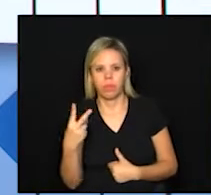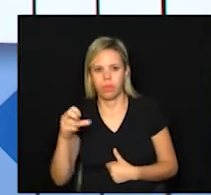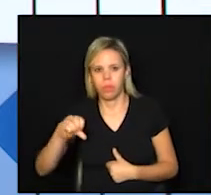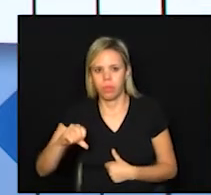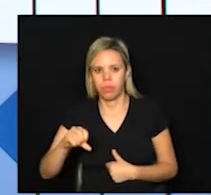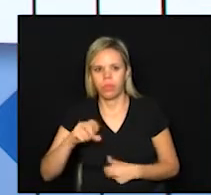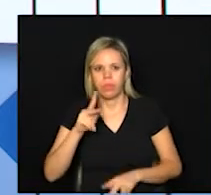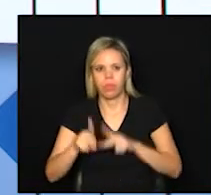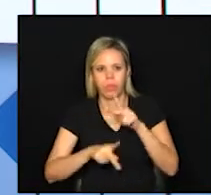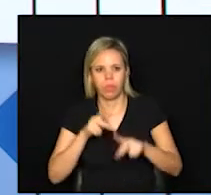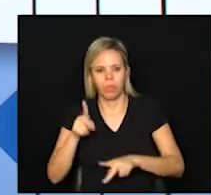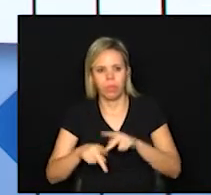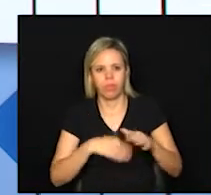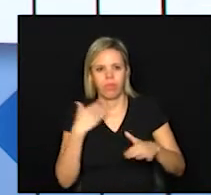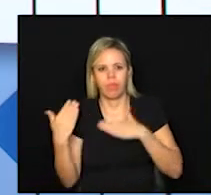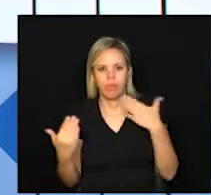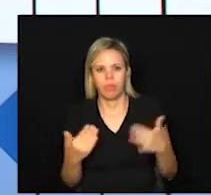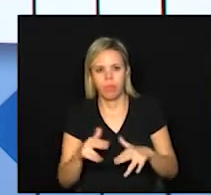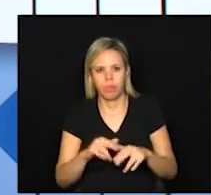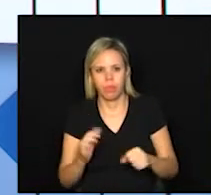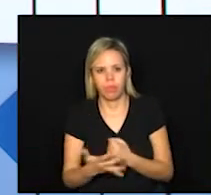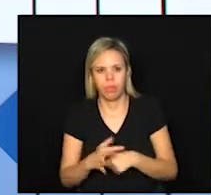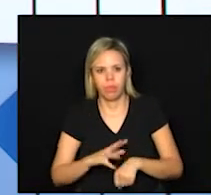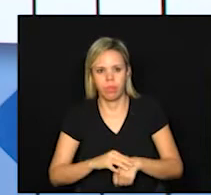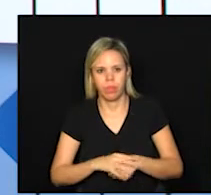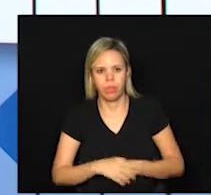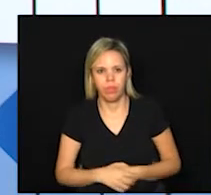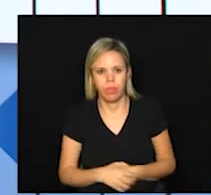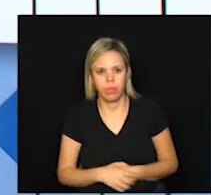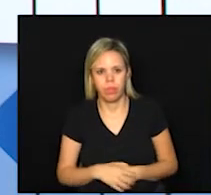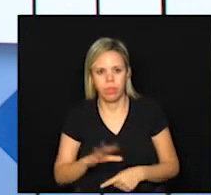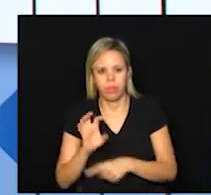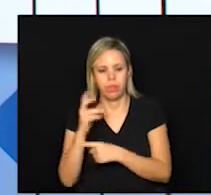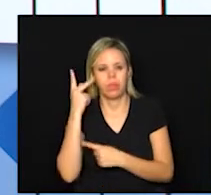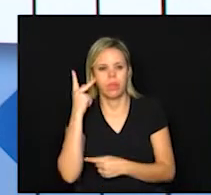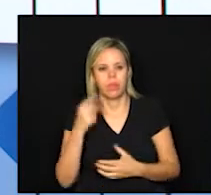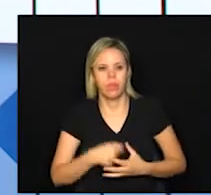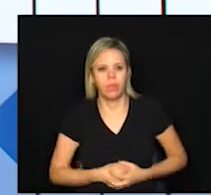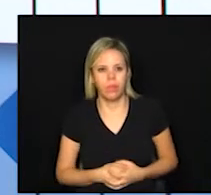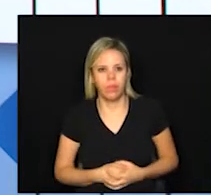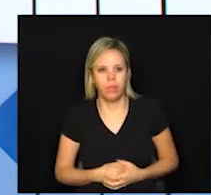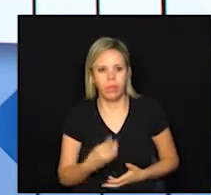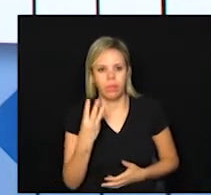423.229 pessoas que morreram devido à doença. No estado de São Paulo,